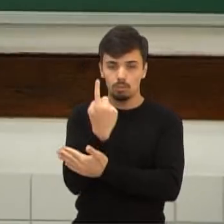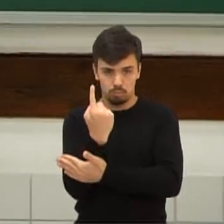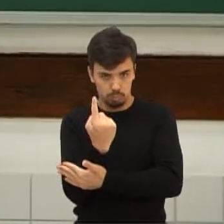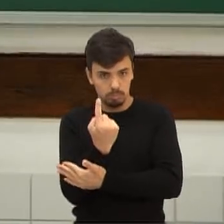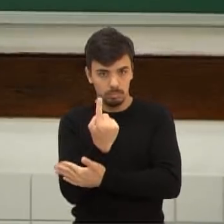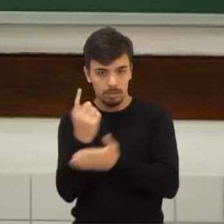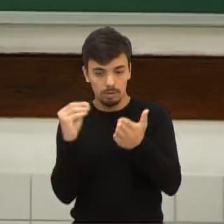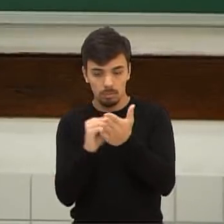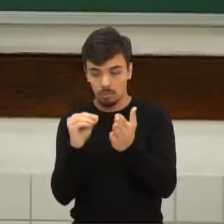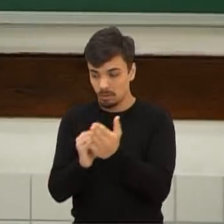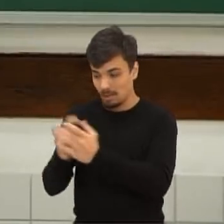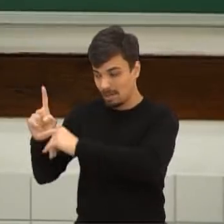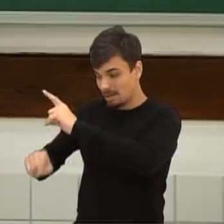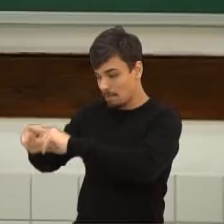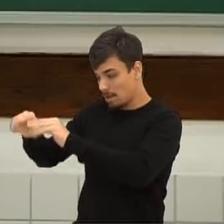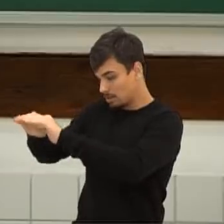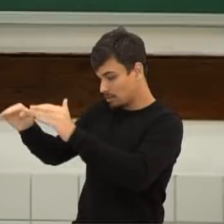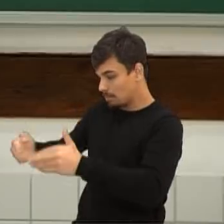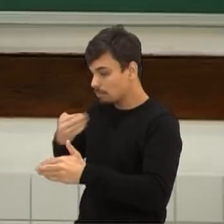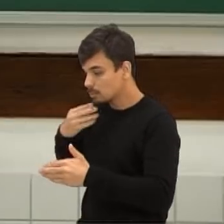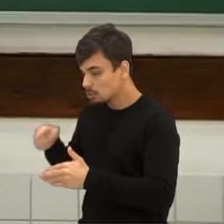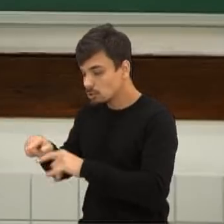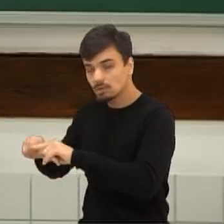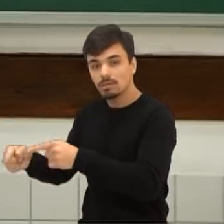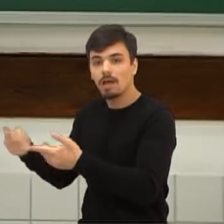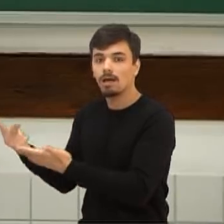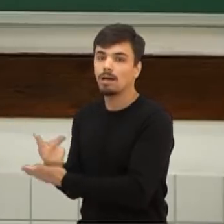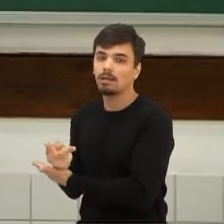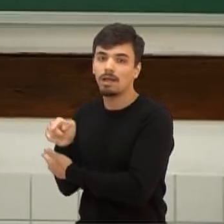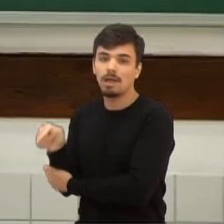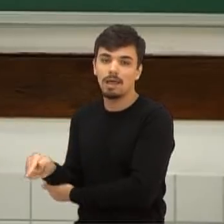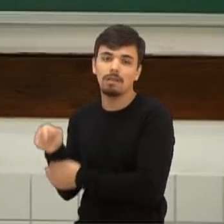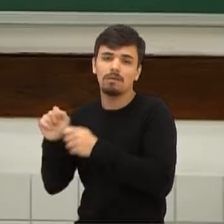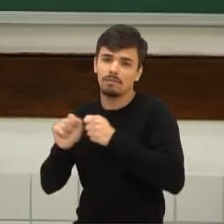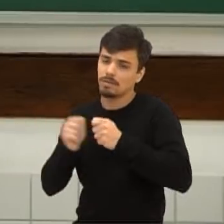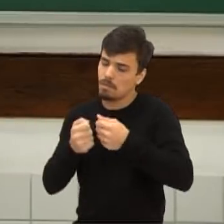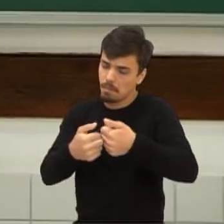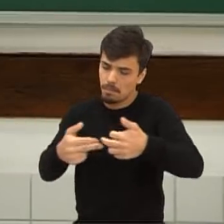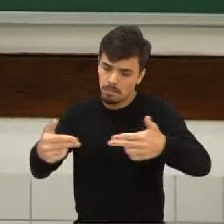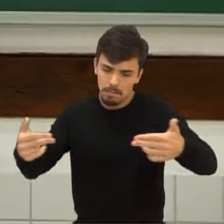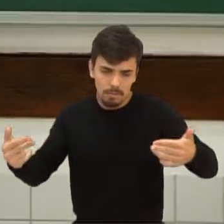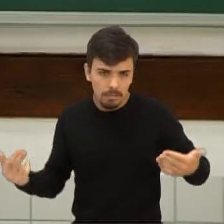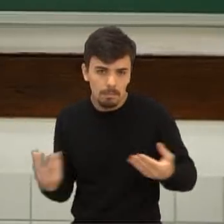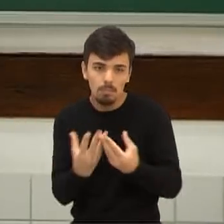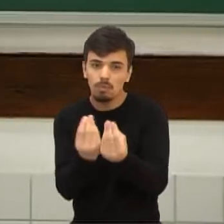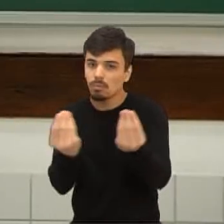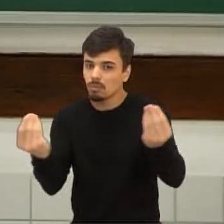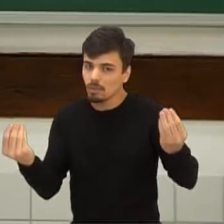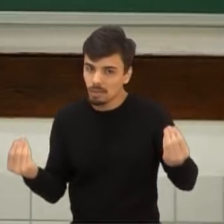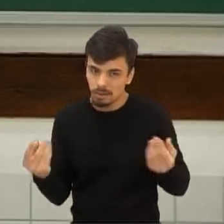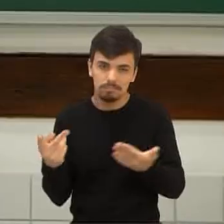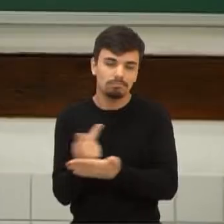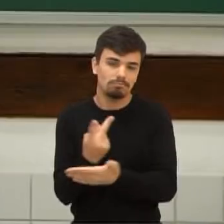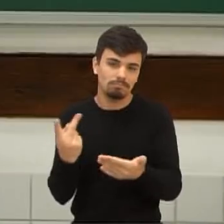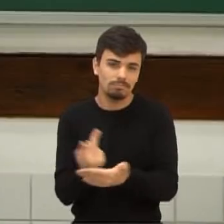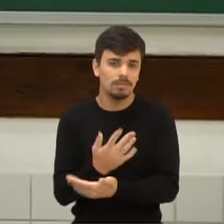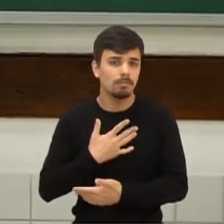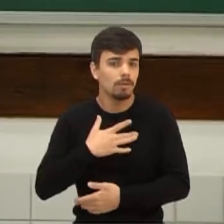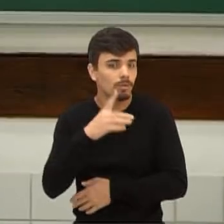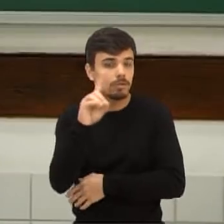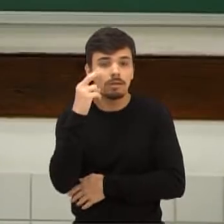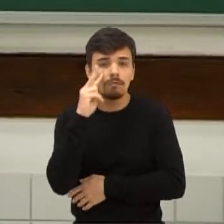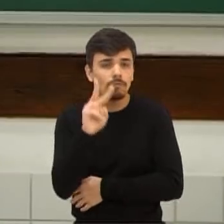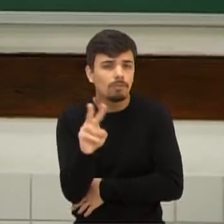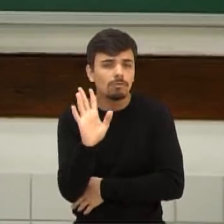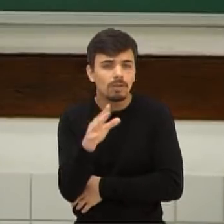colocar na máquina errada, ela vai fazer várias embalagens erradas. Meu Deus, sabem